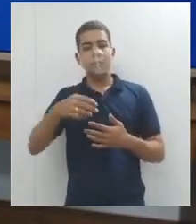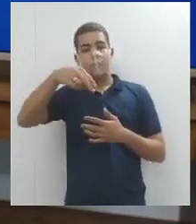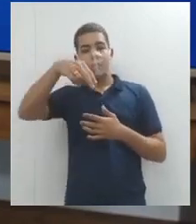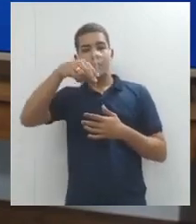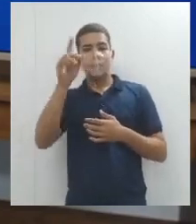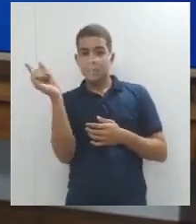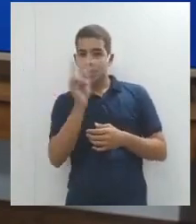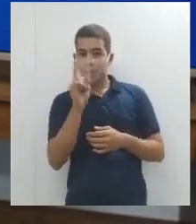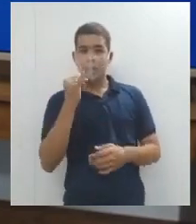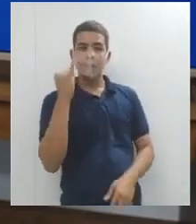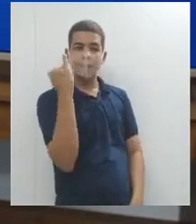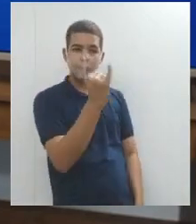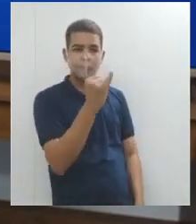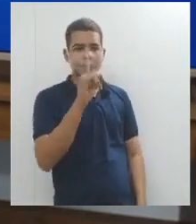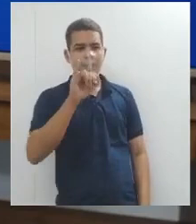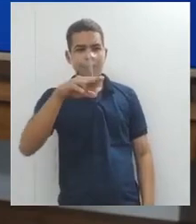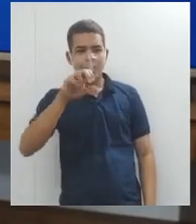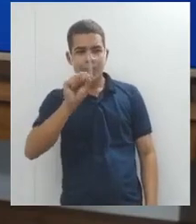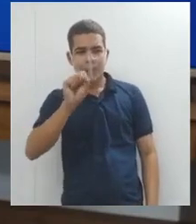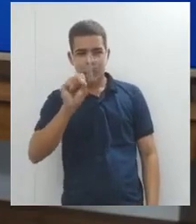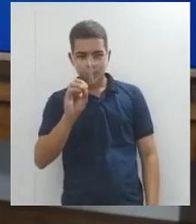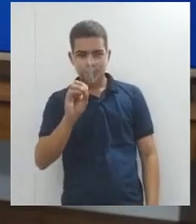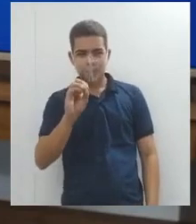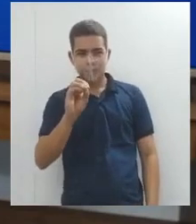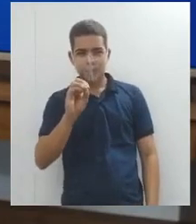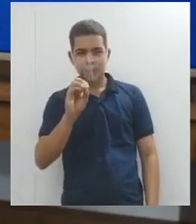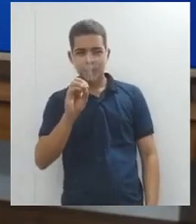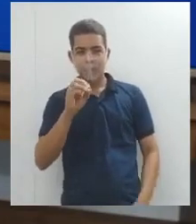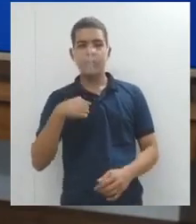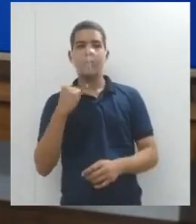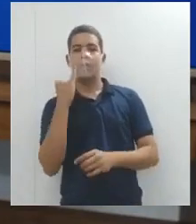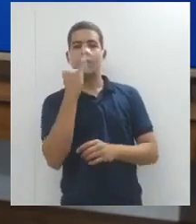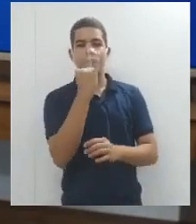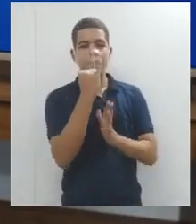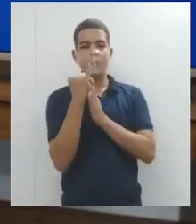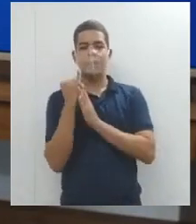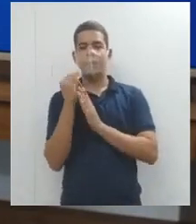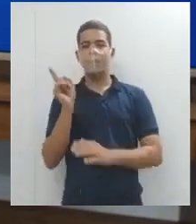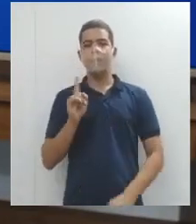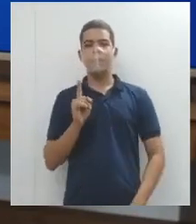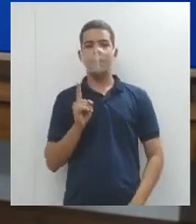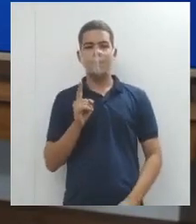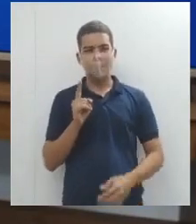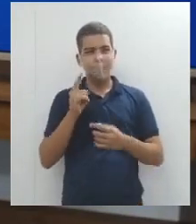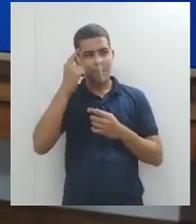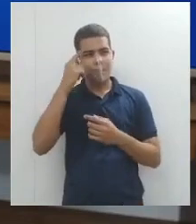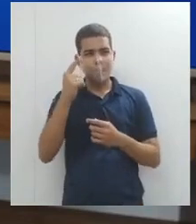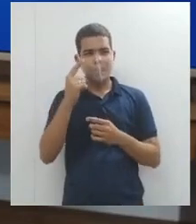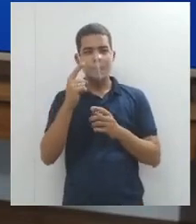isso, não, estou negando a ação de dizer. Tá? Então, o